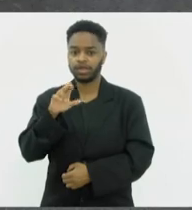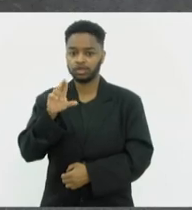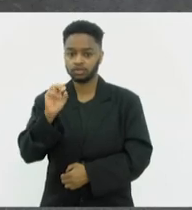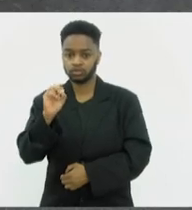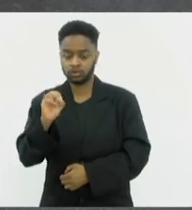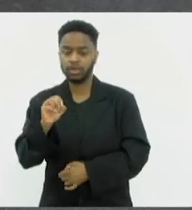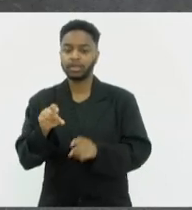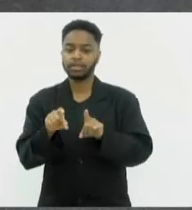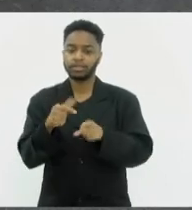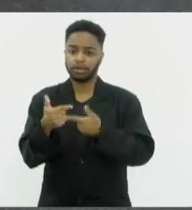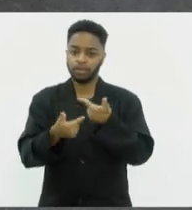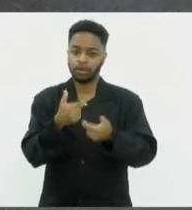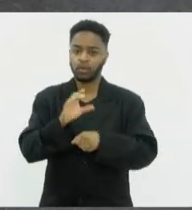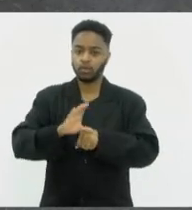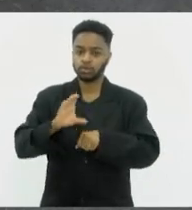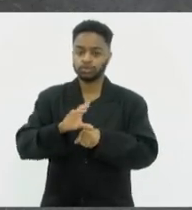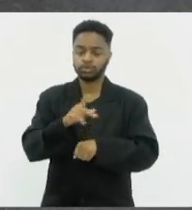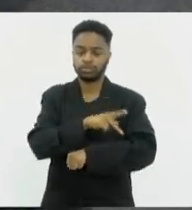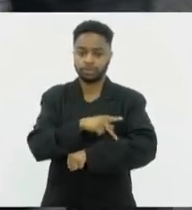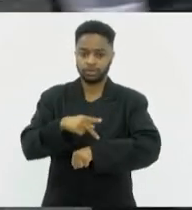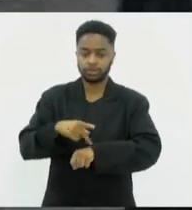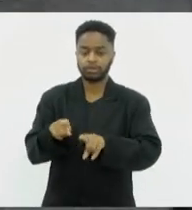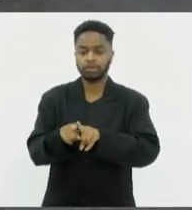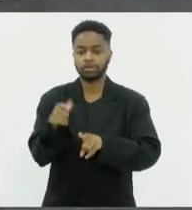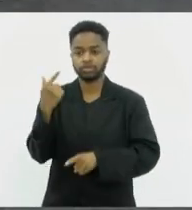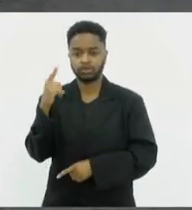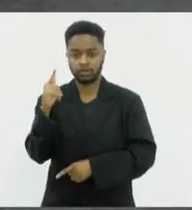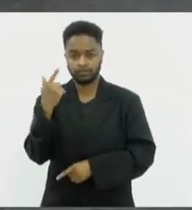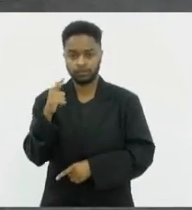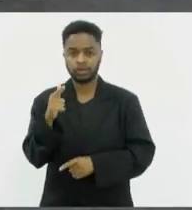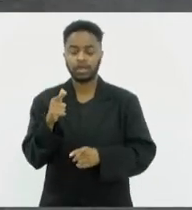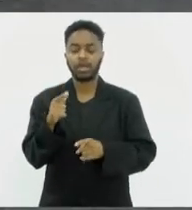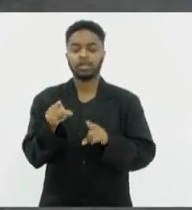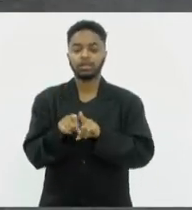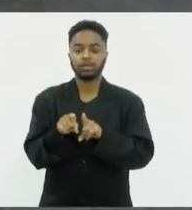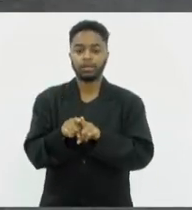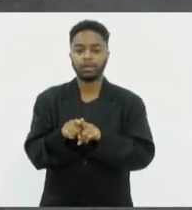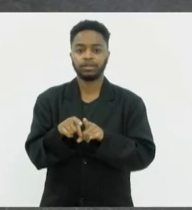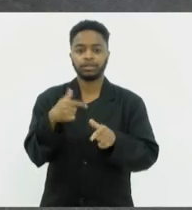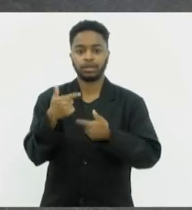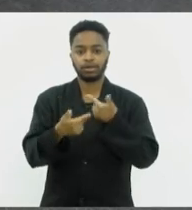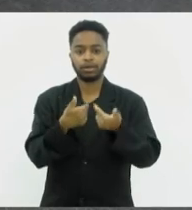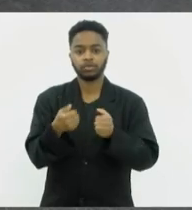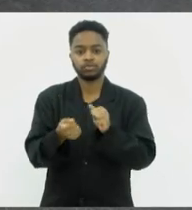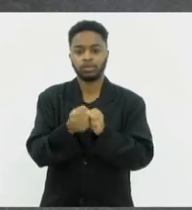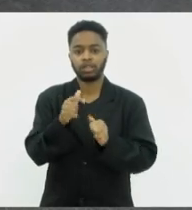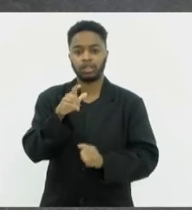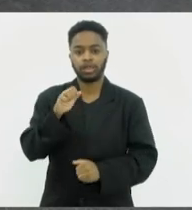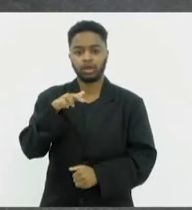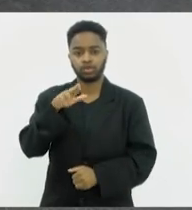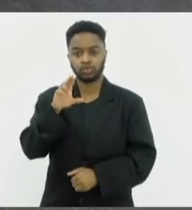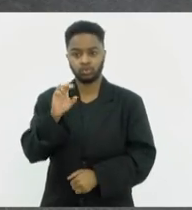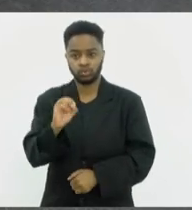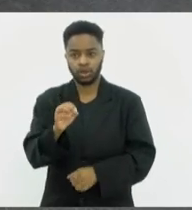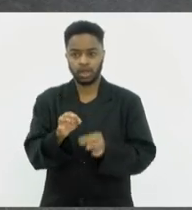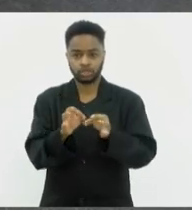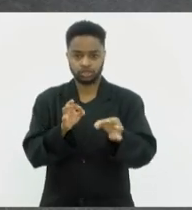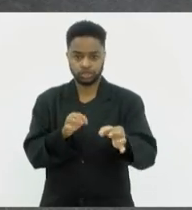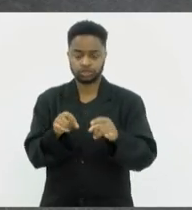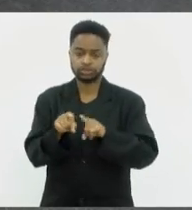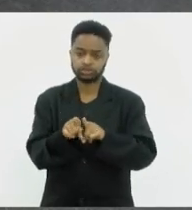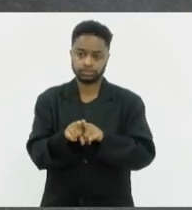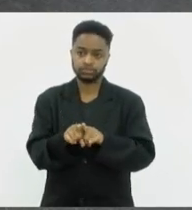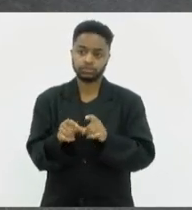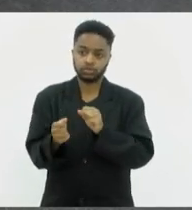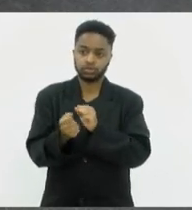trabalhei no curso de Pedagogia, trabalhei no curso de Geografia, dividi bancada de EAD com o Leandro, que está aí também, professor Leandro, como